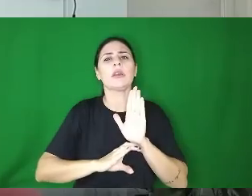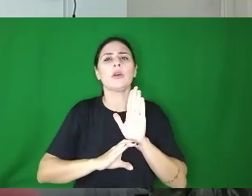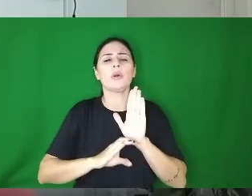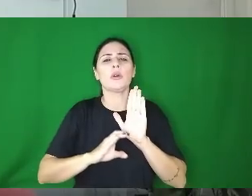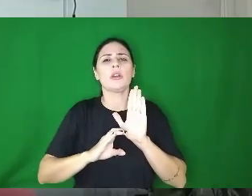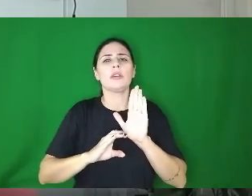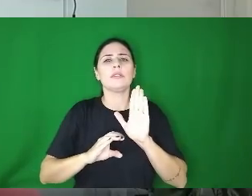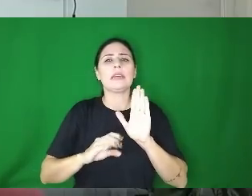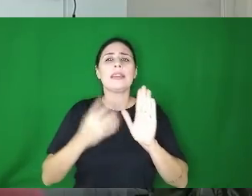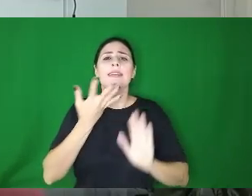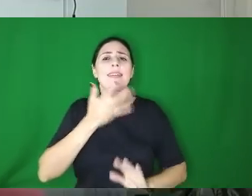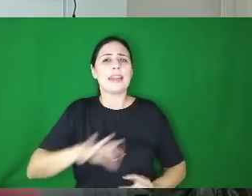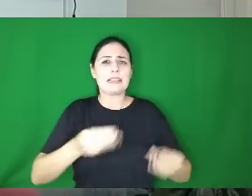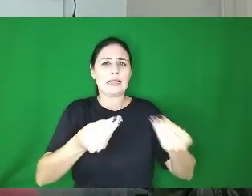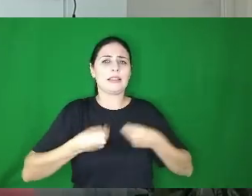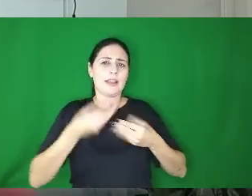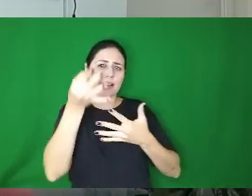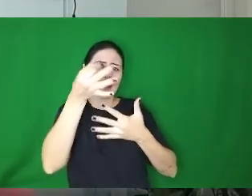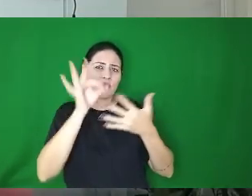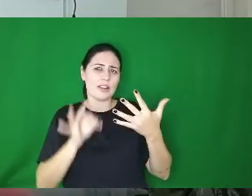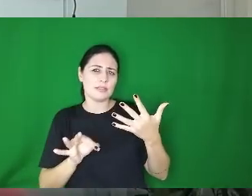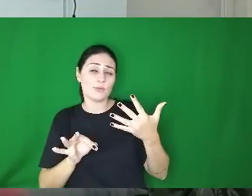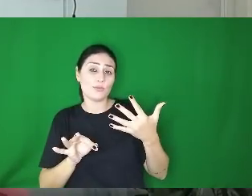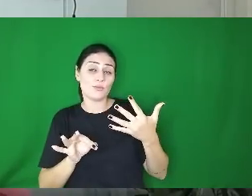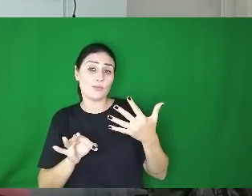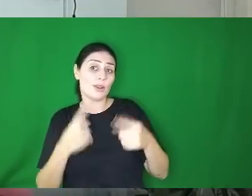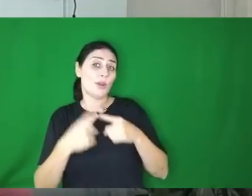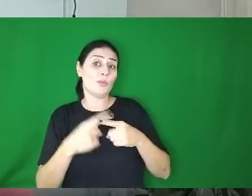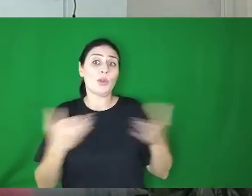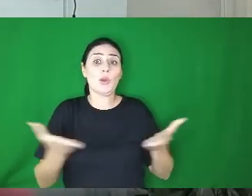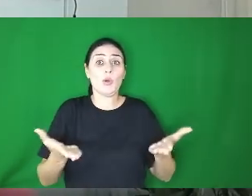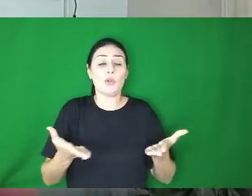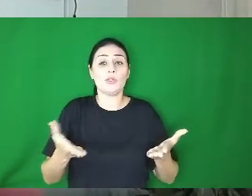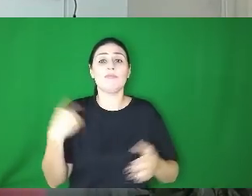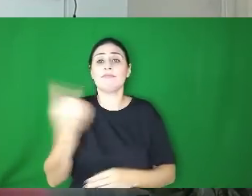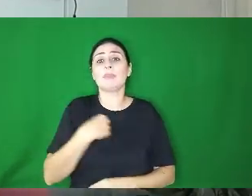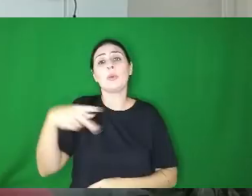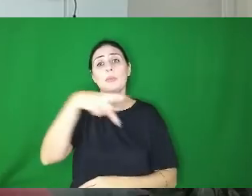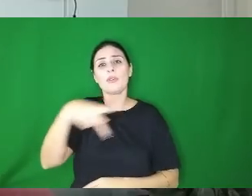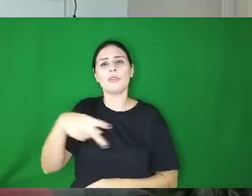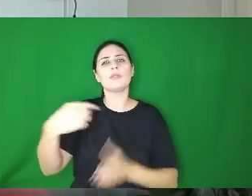curricular quando pensamos sobre esse assunto. Então, assim, a pergunta é bem tranquila, porque a professora acabou já